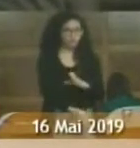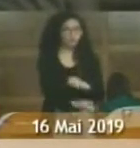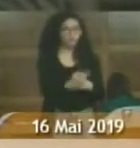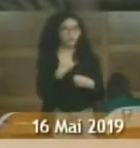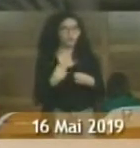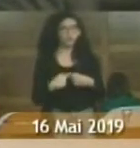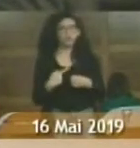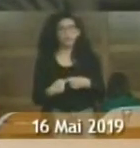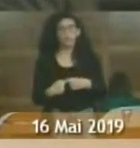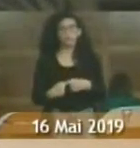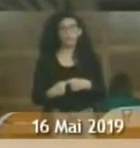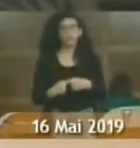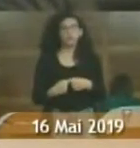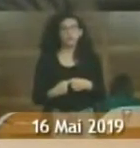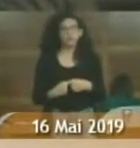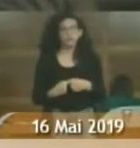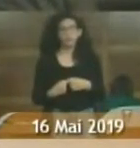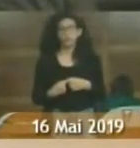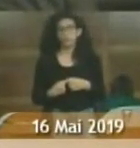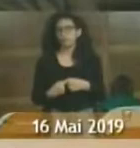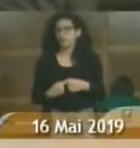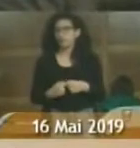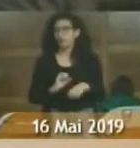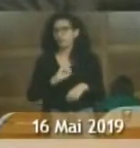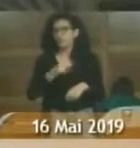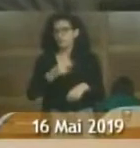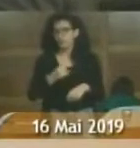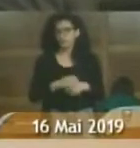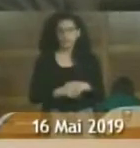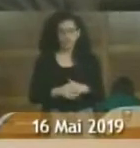Misayuri Caiano, em frente ao número 21, no bairro Japuíba.